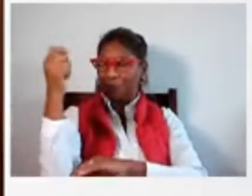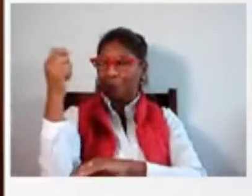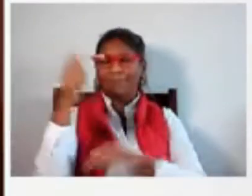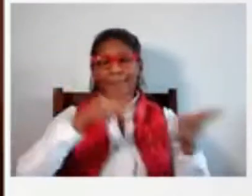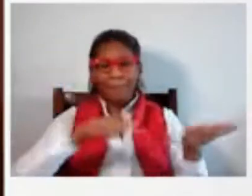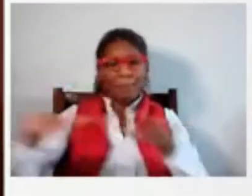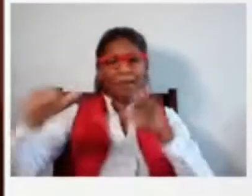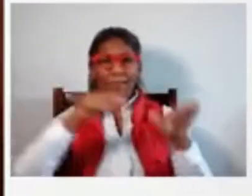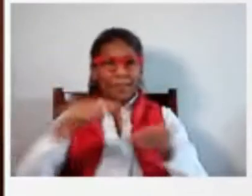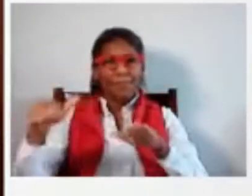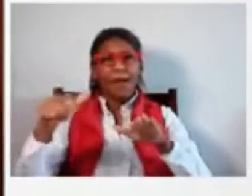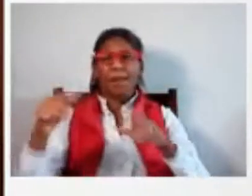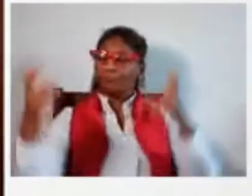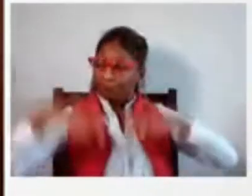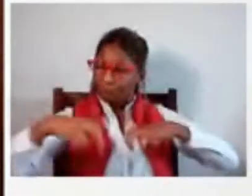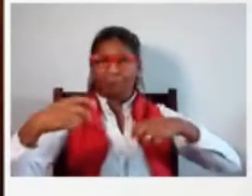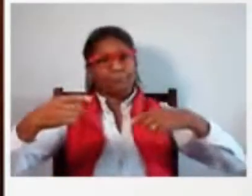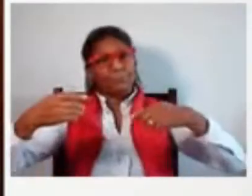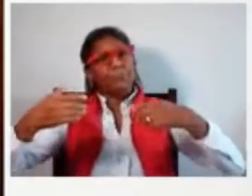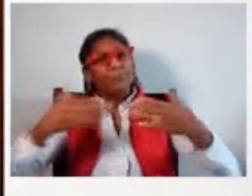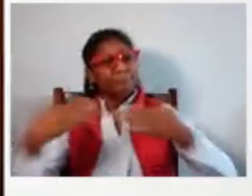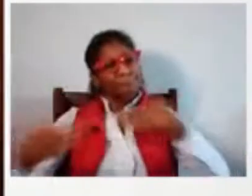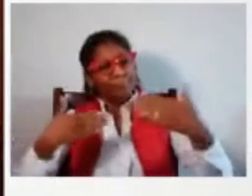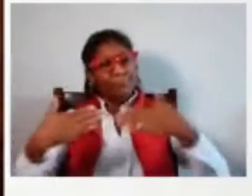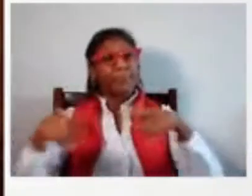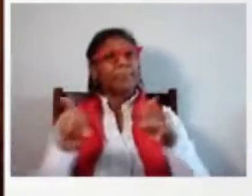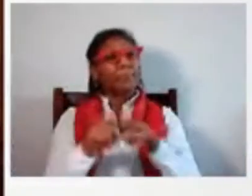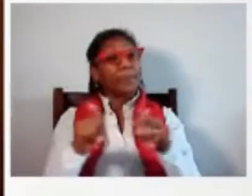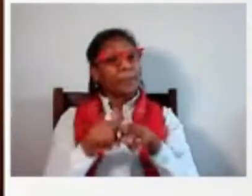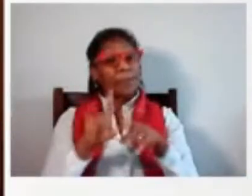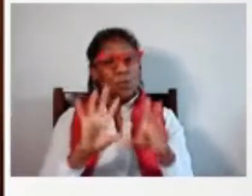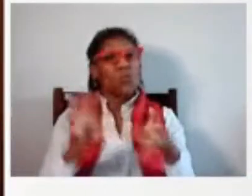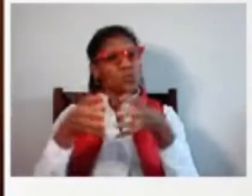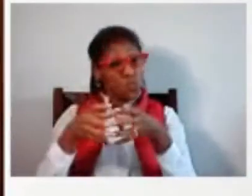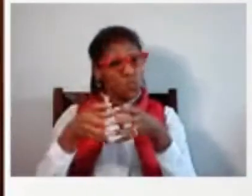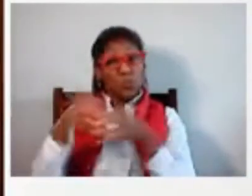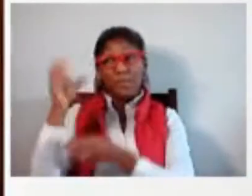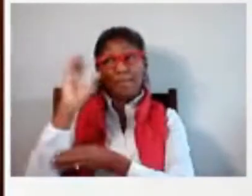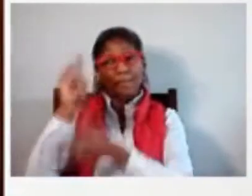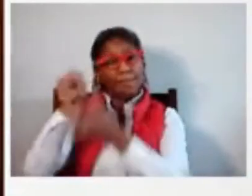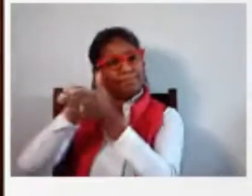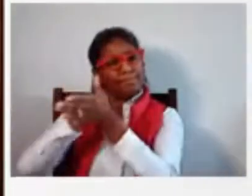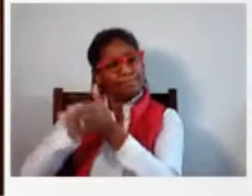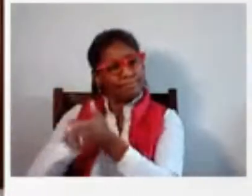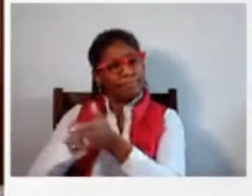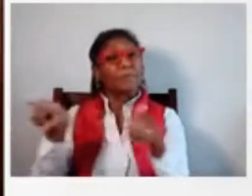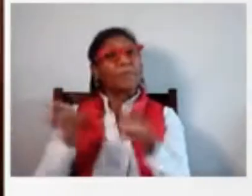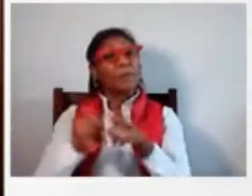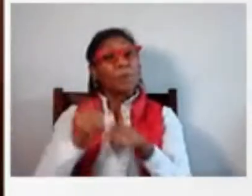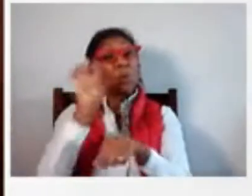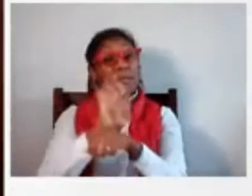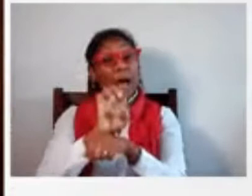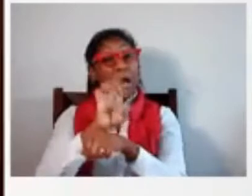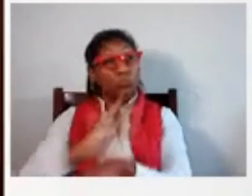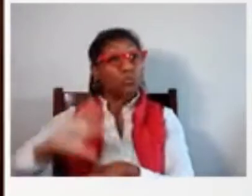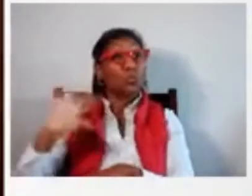abertos ao diálogo, tanto com a comunidade científica, quanto com os setores econômicos do nosso Estado. Tanto aqueles que estão olhando para a